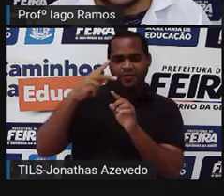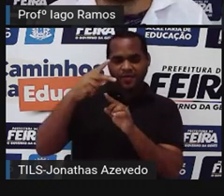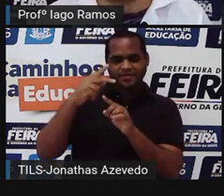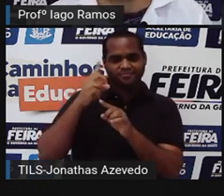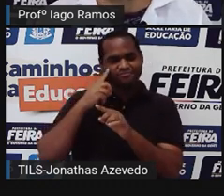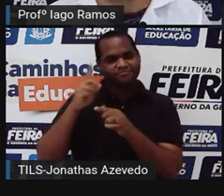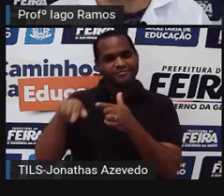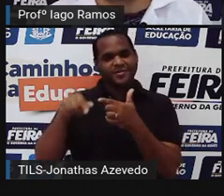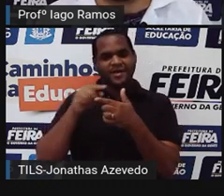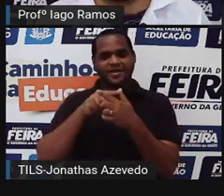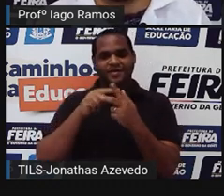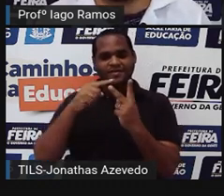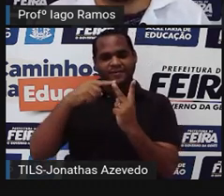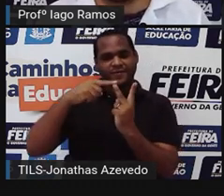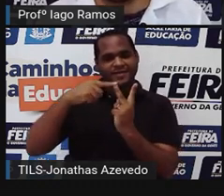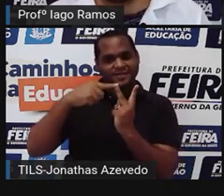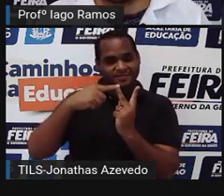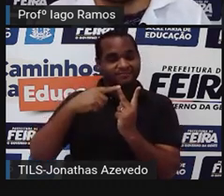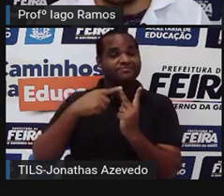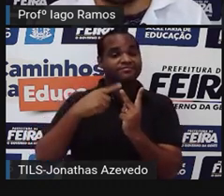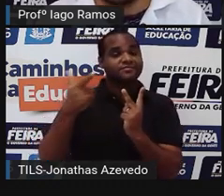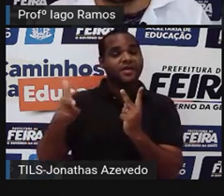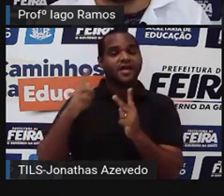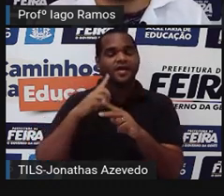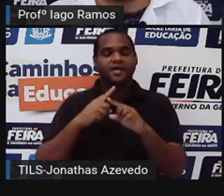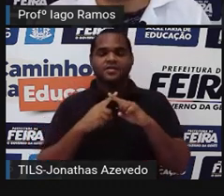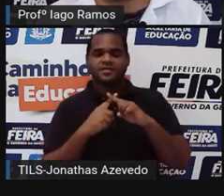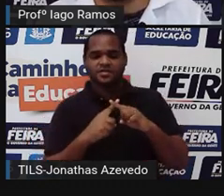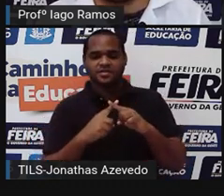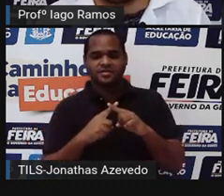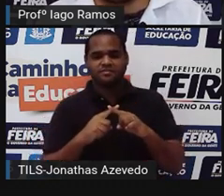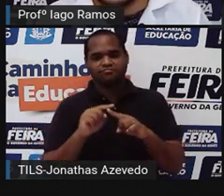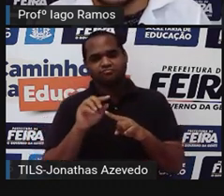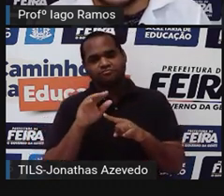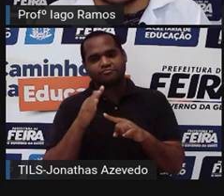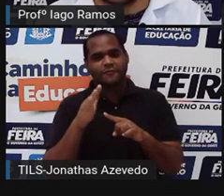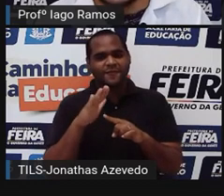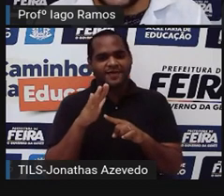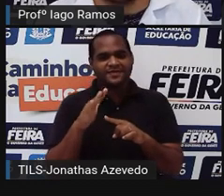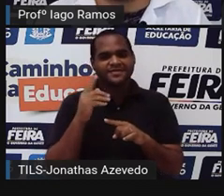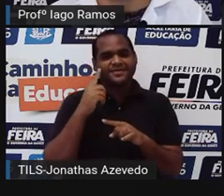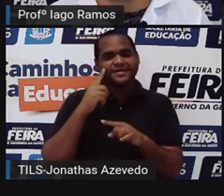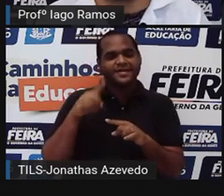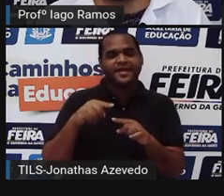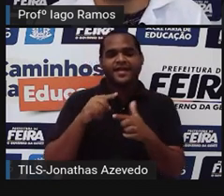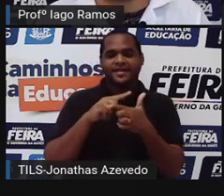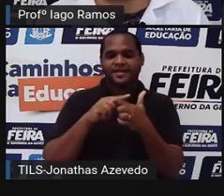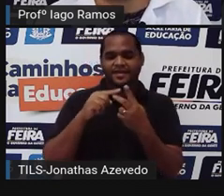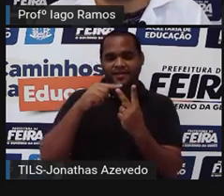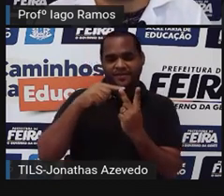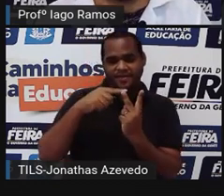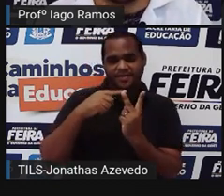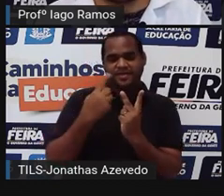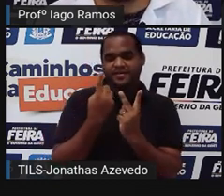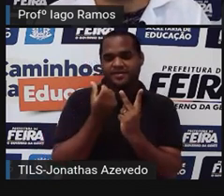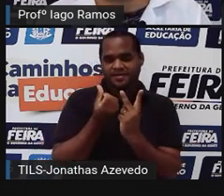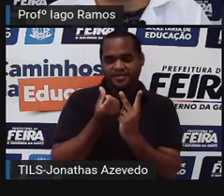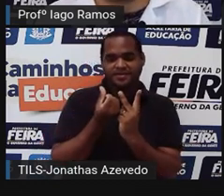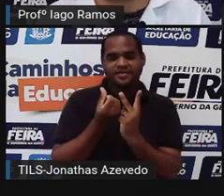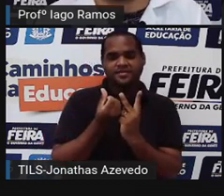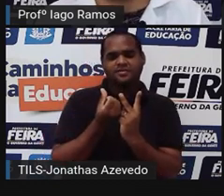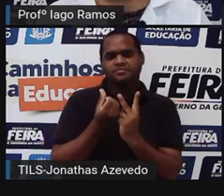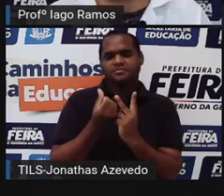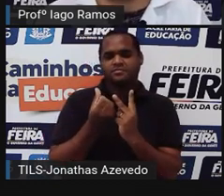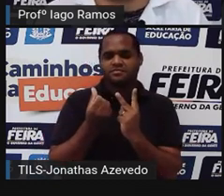raiz quadrada. Então fica assim, x igual a mais ou menos a raiz quadrada de 16. Por que mais